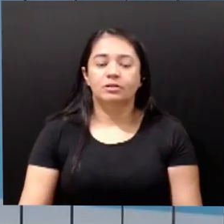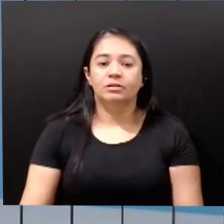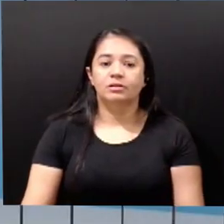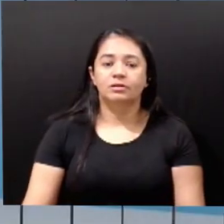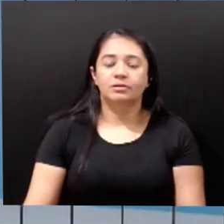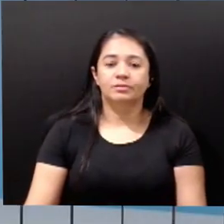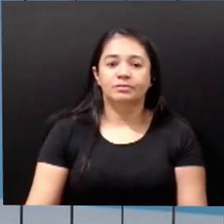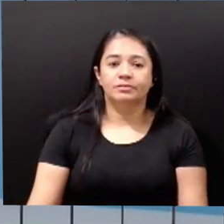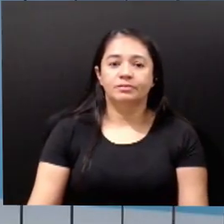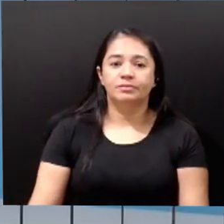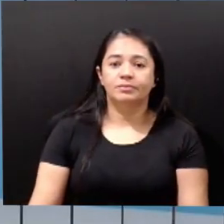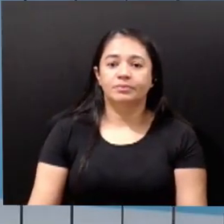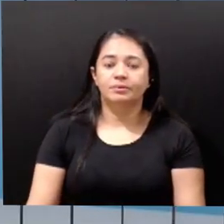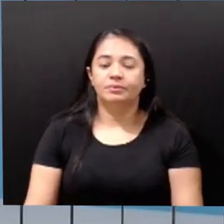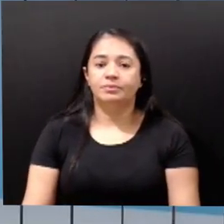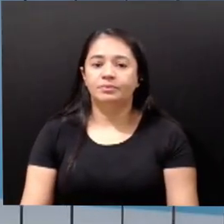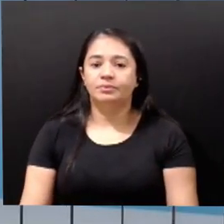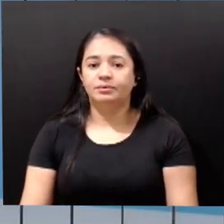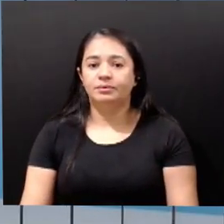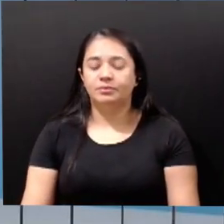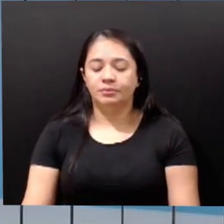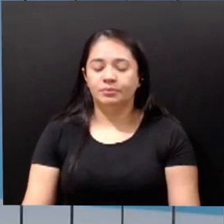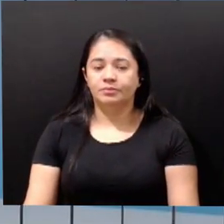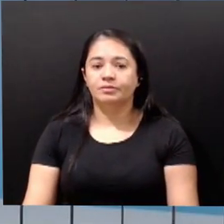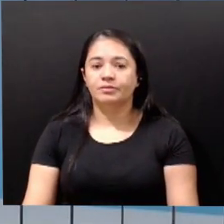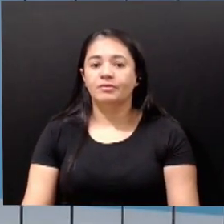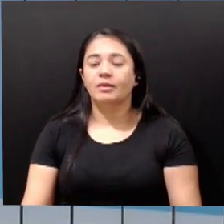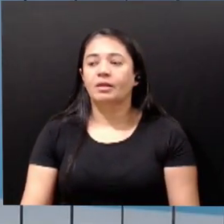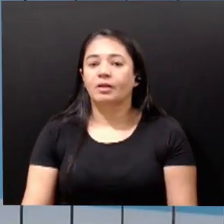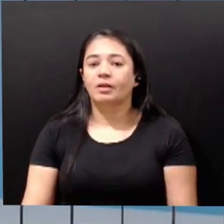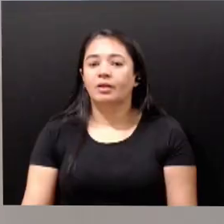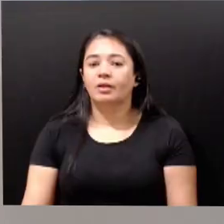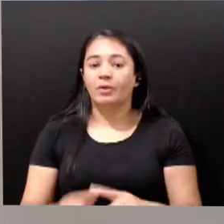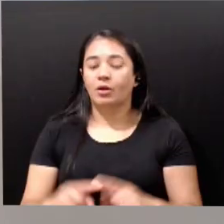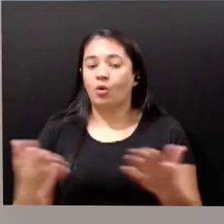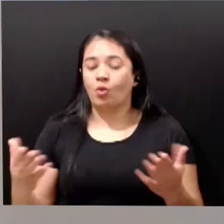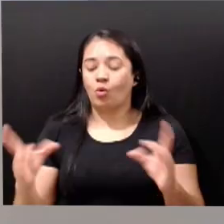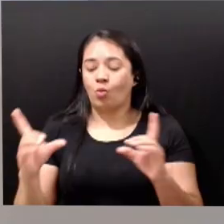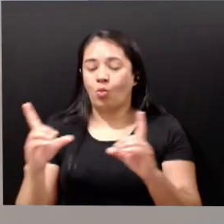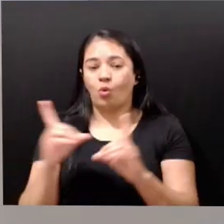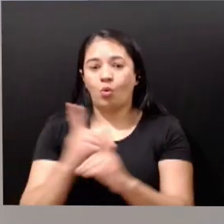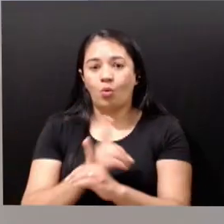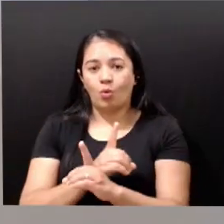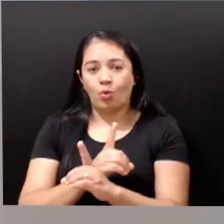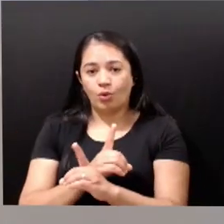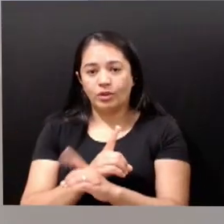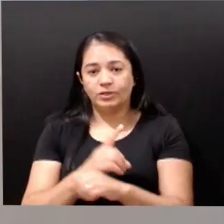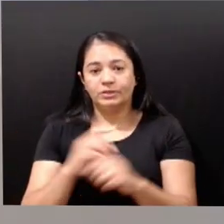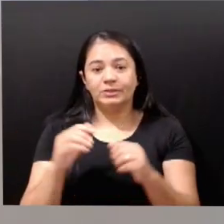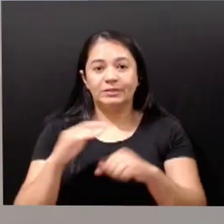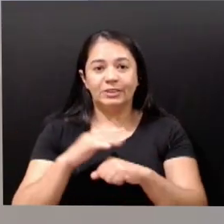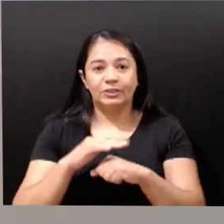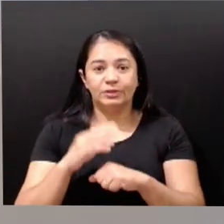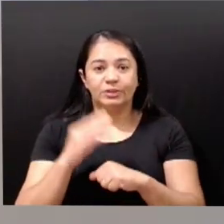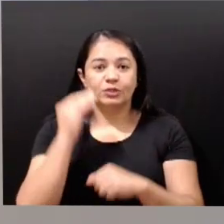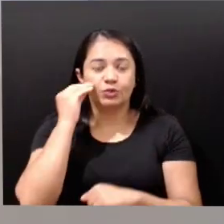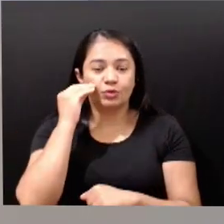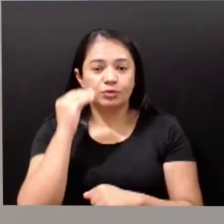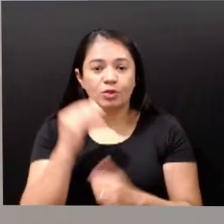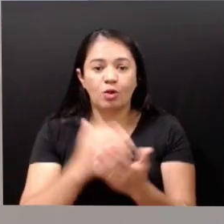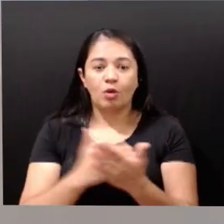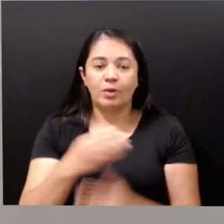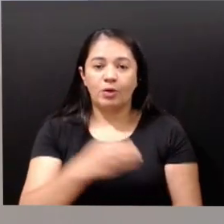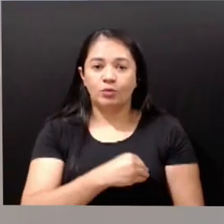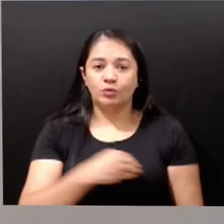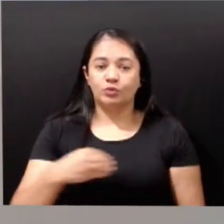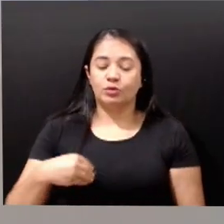beijo, de uma outra infecção viral? É uma excelente pergunta, porque o diagnóstico da mononucleose infecciosa ele passa por